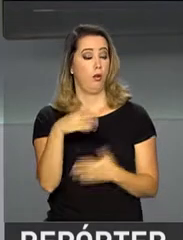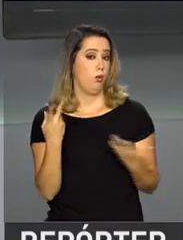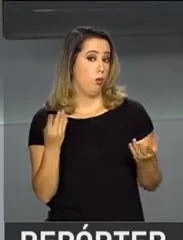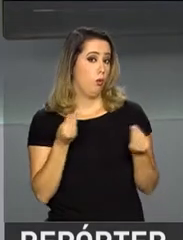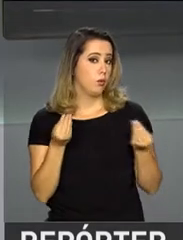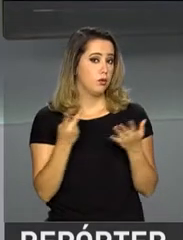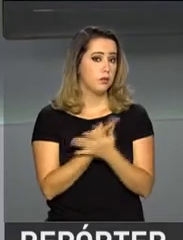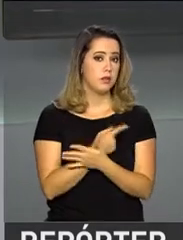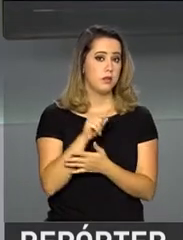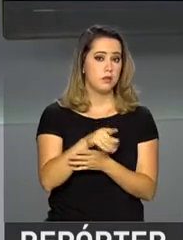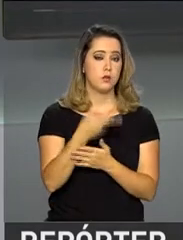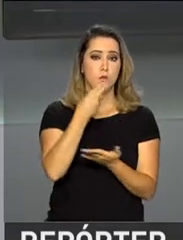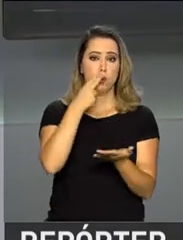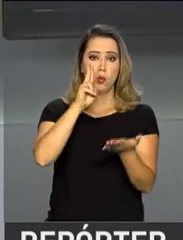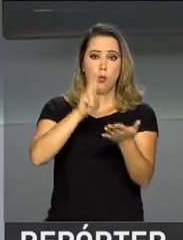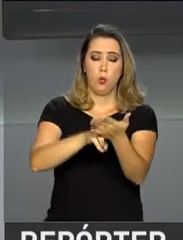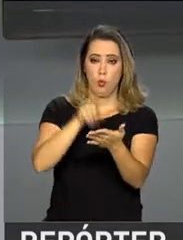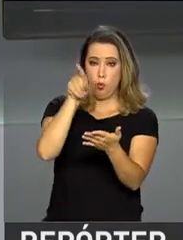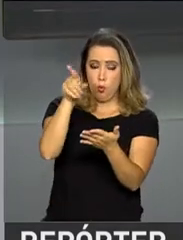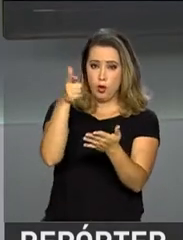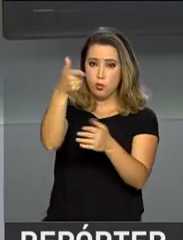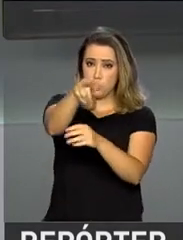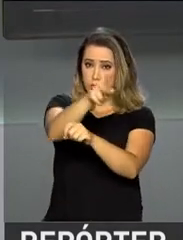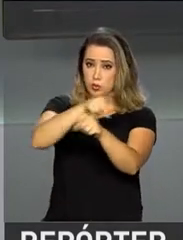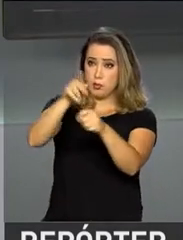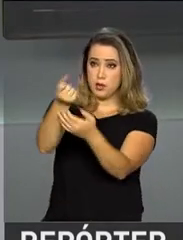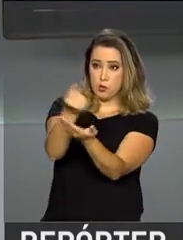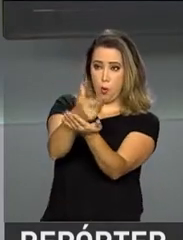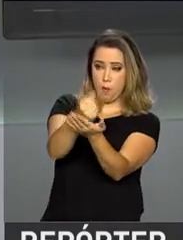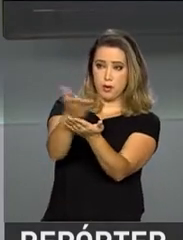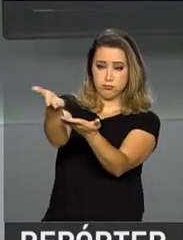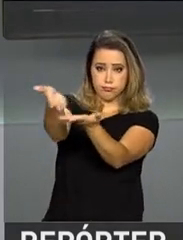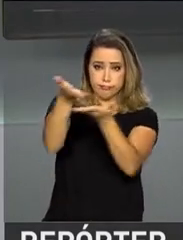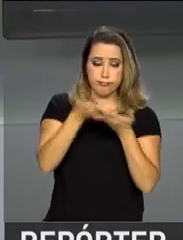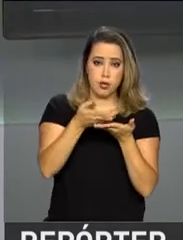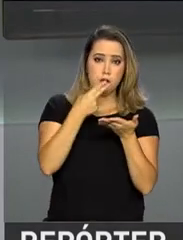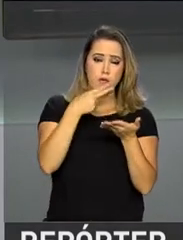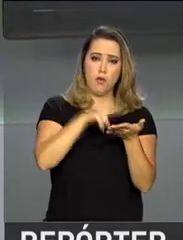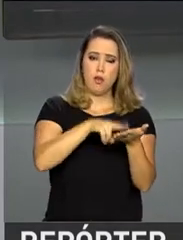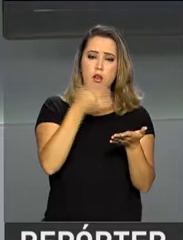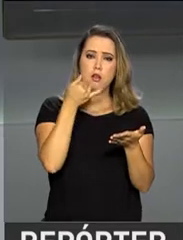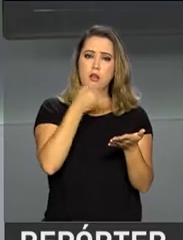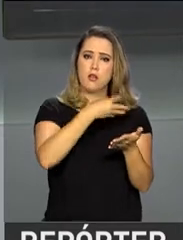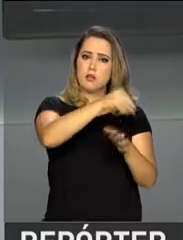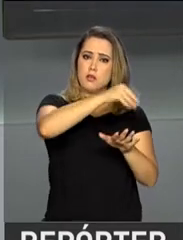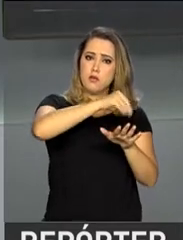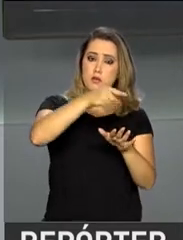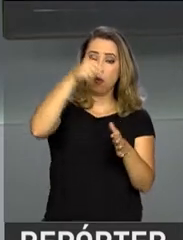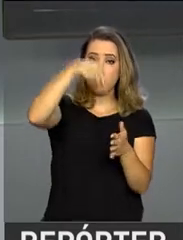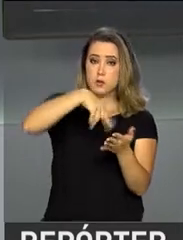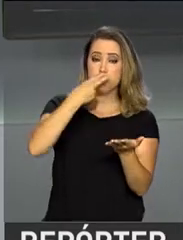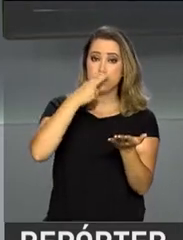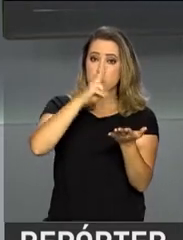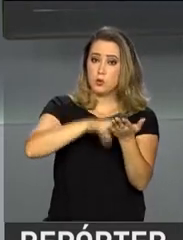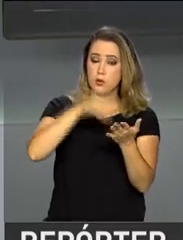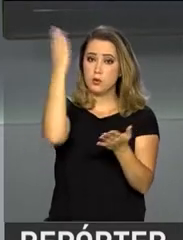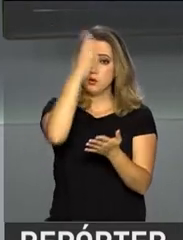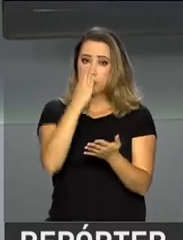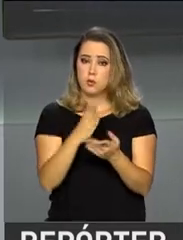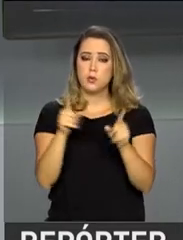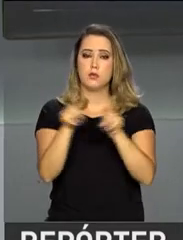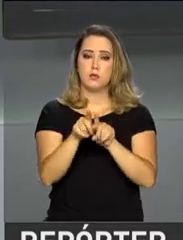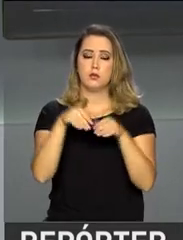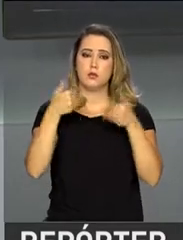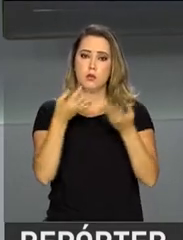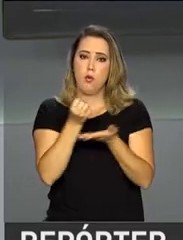com a plataforma o correio do país de origem do que está sendo importado vai enviar as informações para os correios no brasil que vão disponibilizar